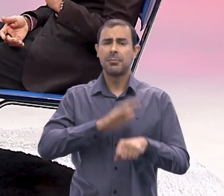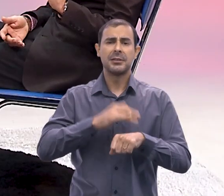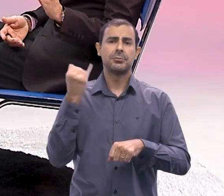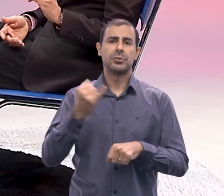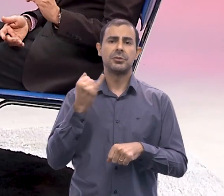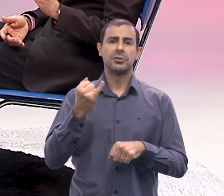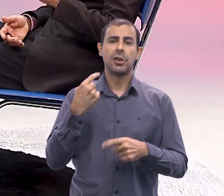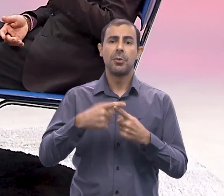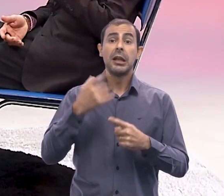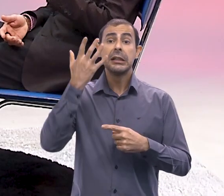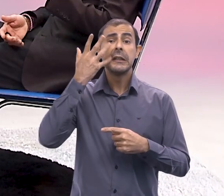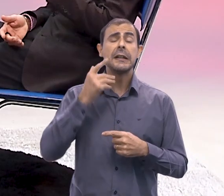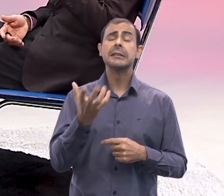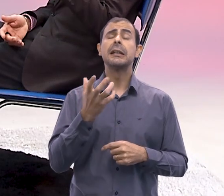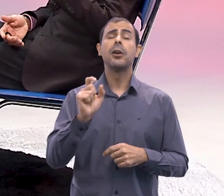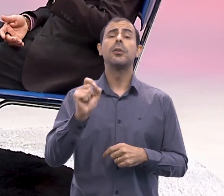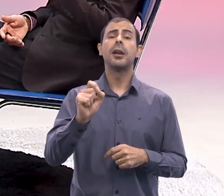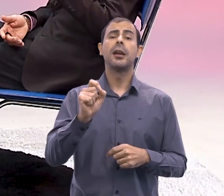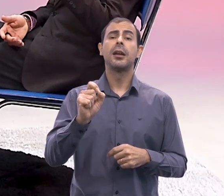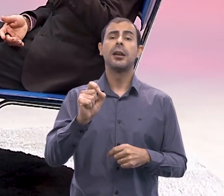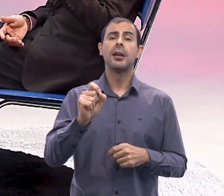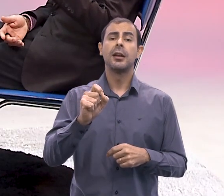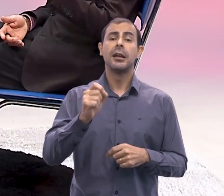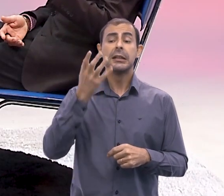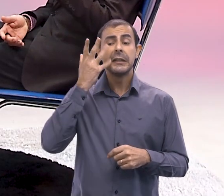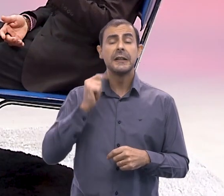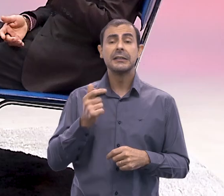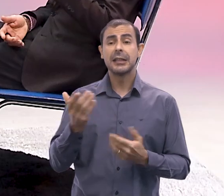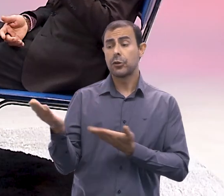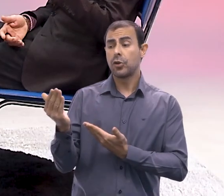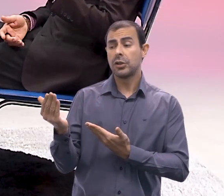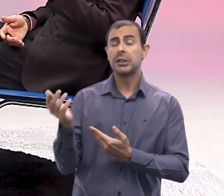quer, o que um adolescente quer? Afeto, carinho,